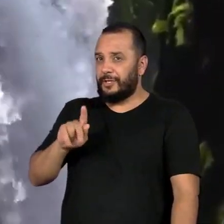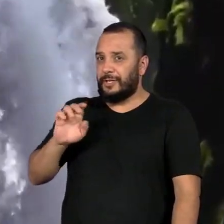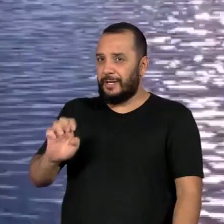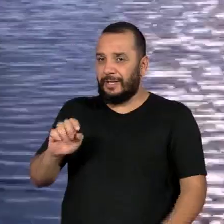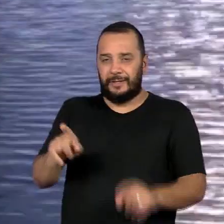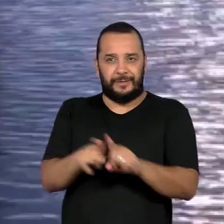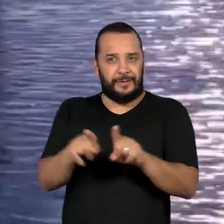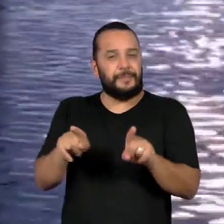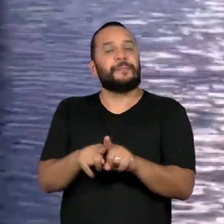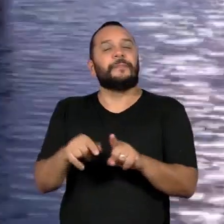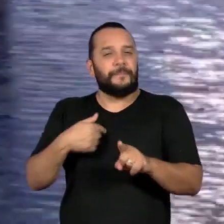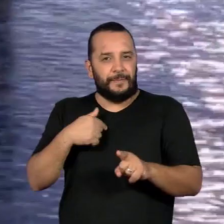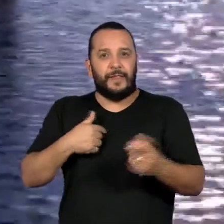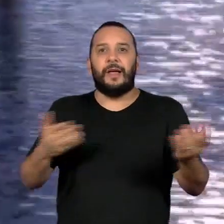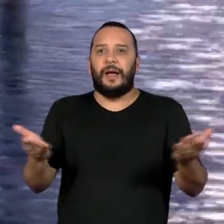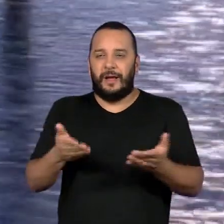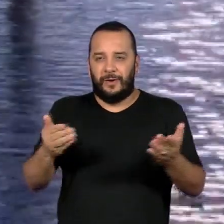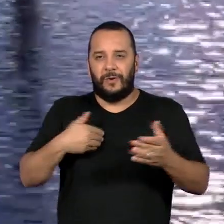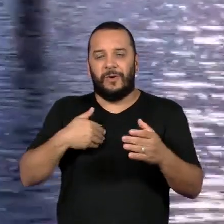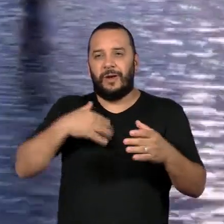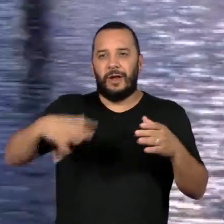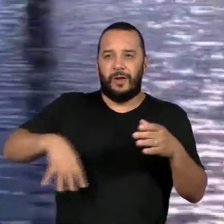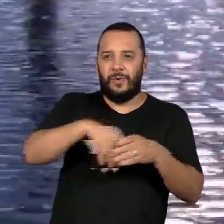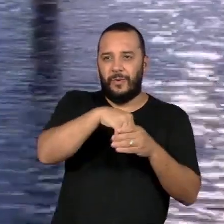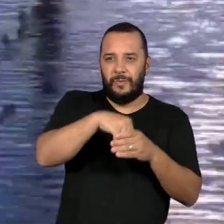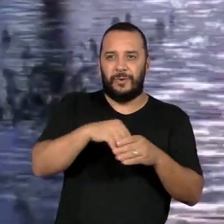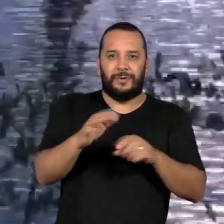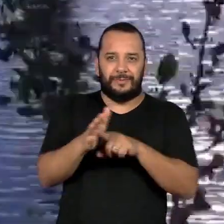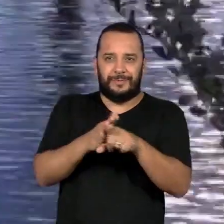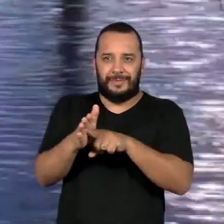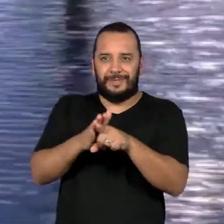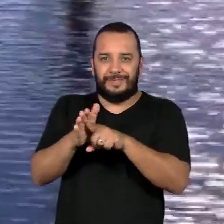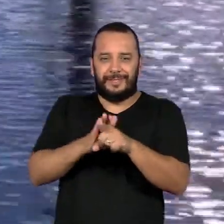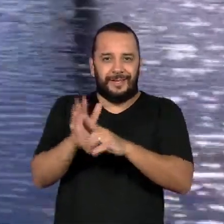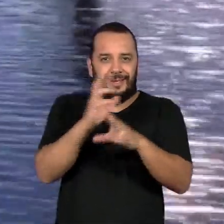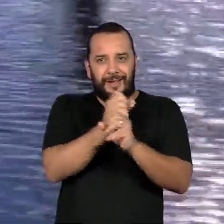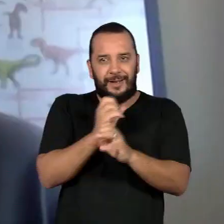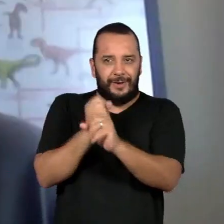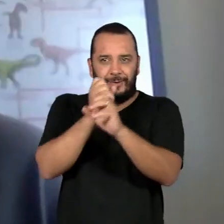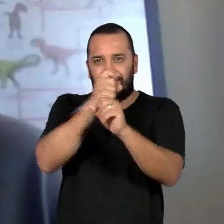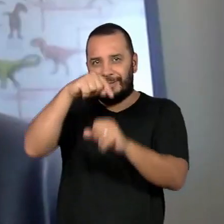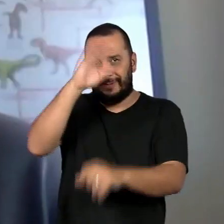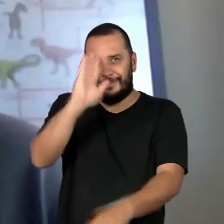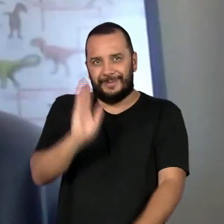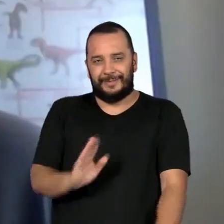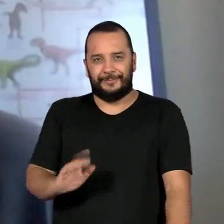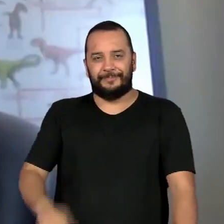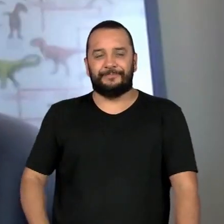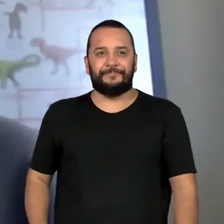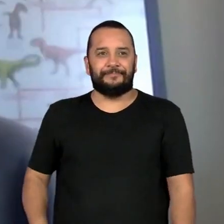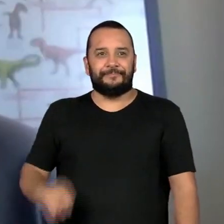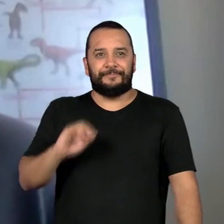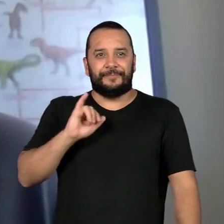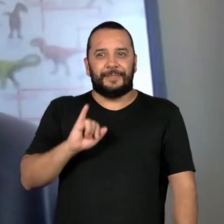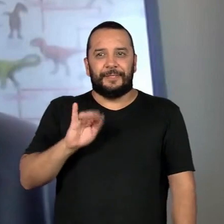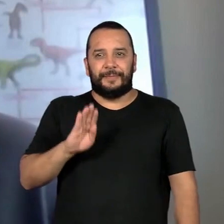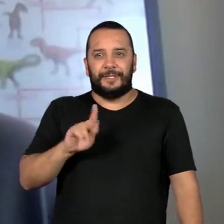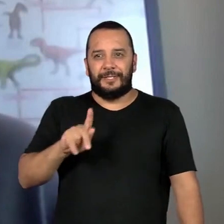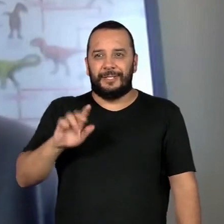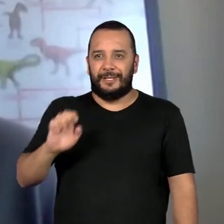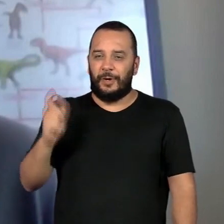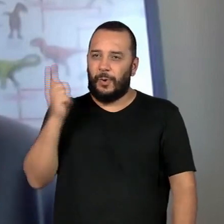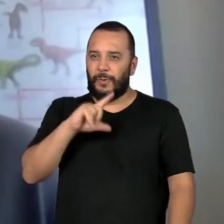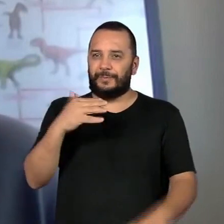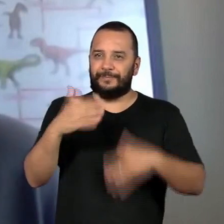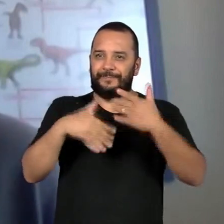e Estatística, incorporou o levantamento nas contas do país. O IBGE está avançando